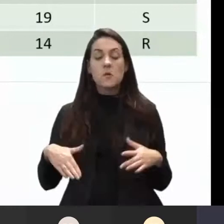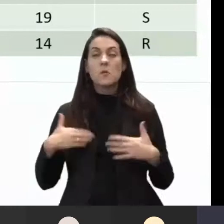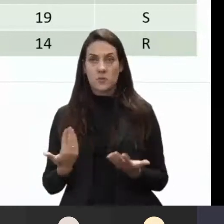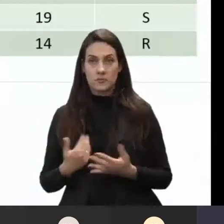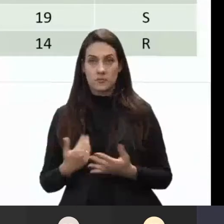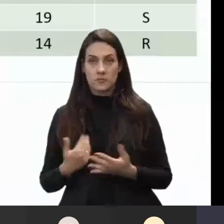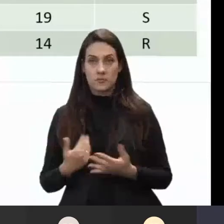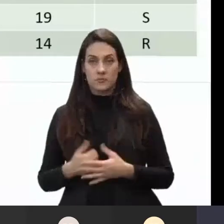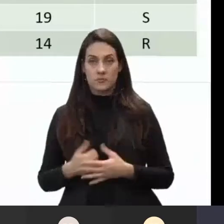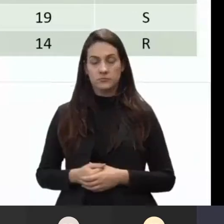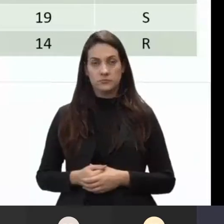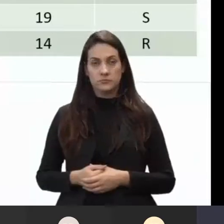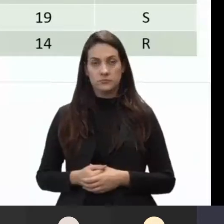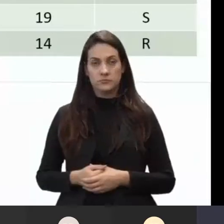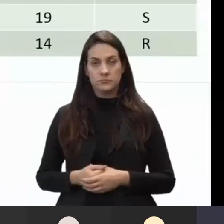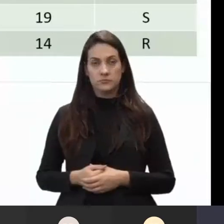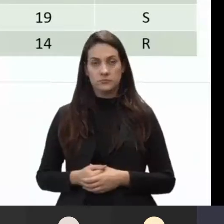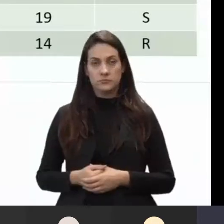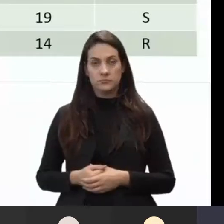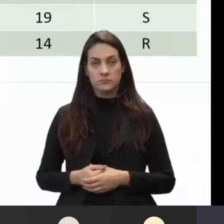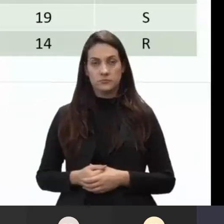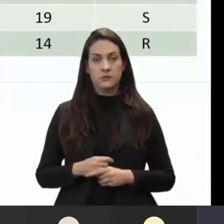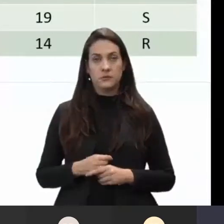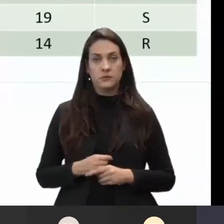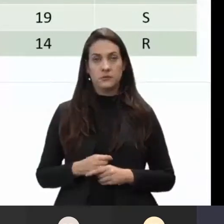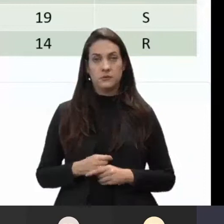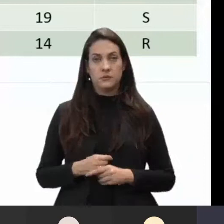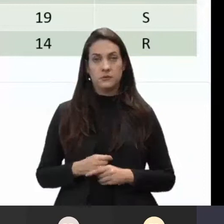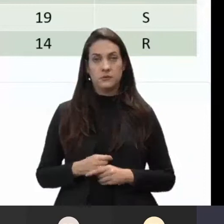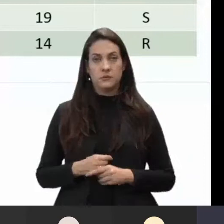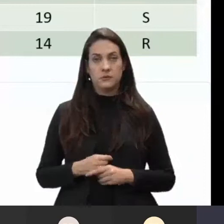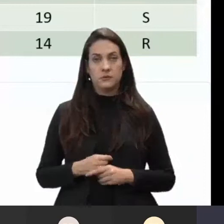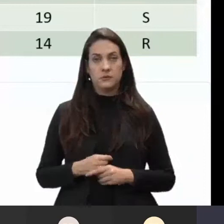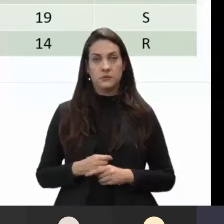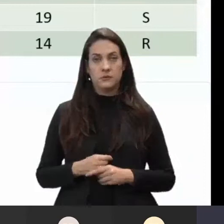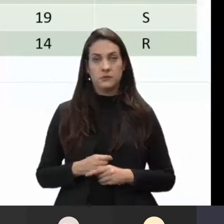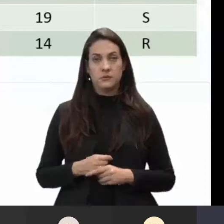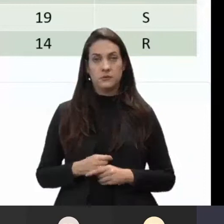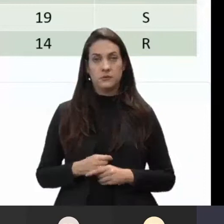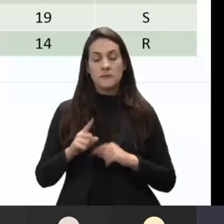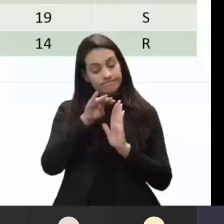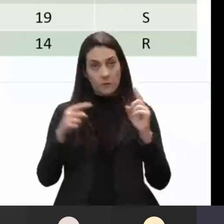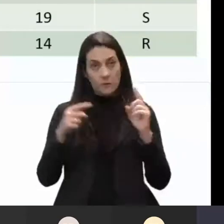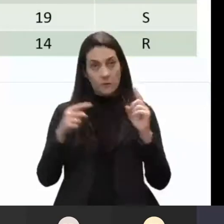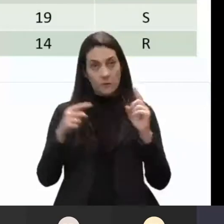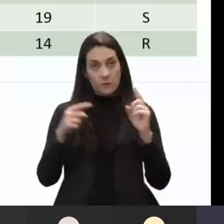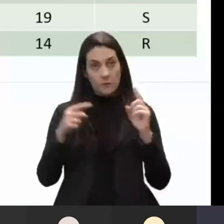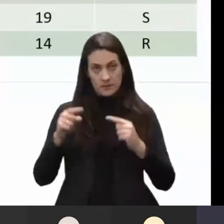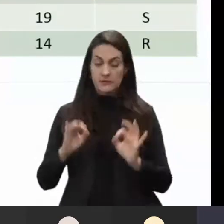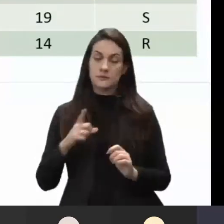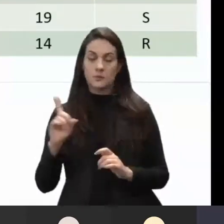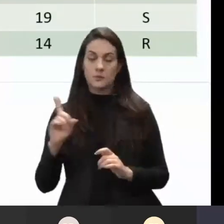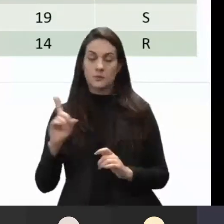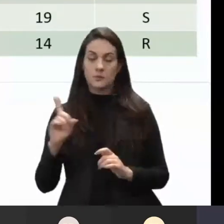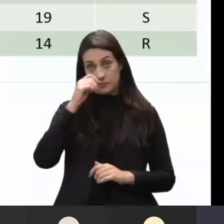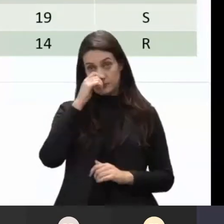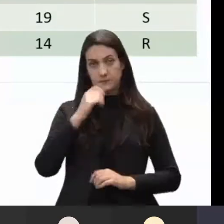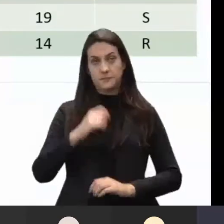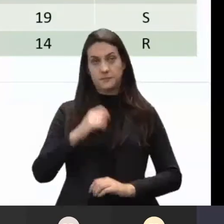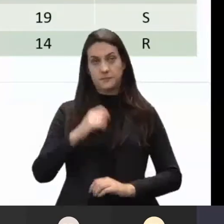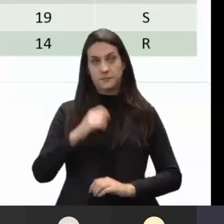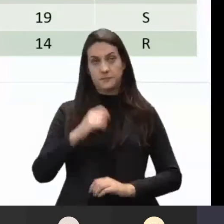inibição. E vai consultar uma tabela apropriada para determinar se a bactéria em análise é sensível,